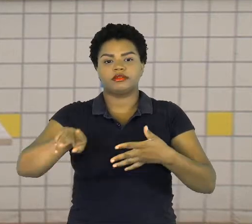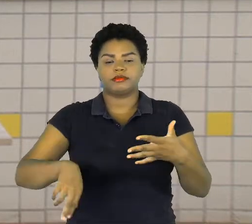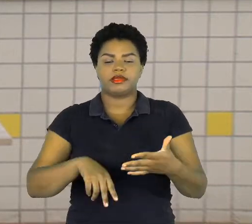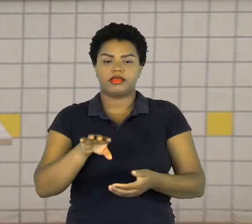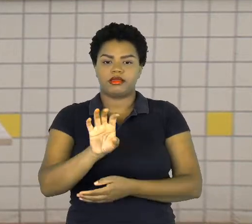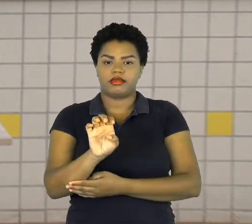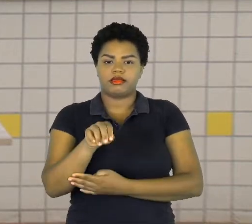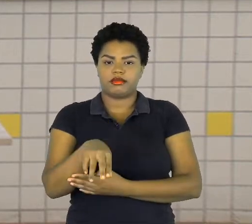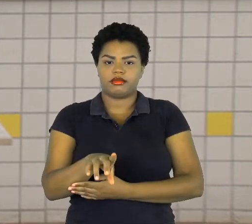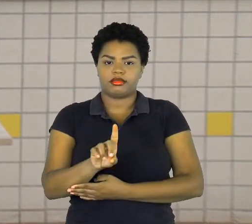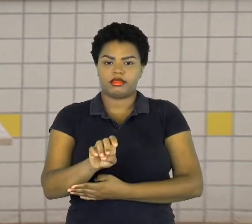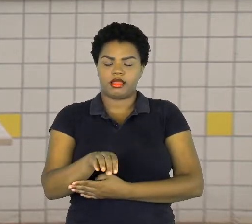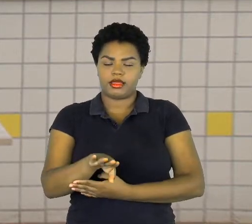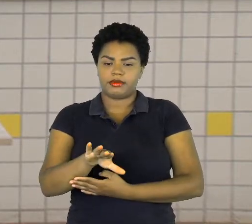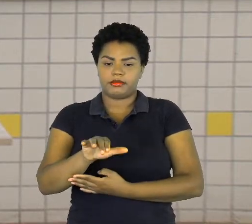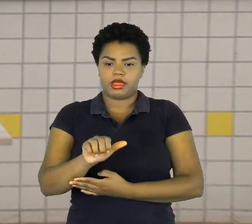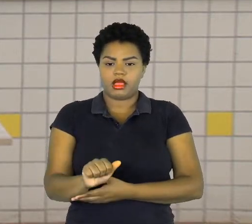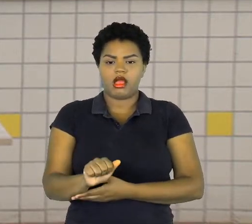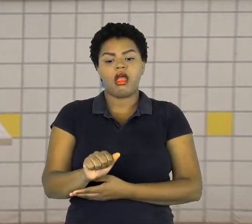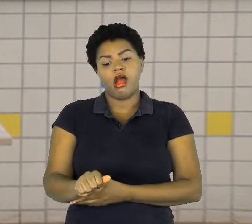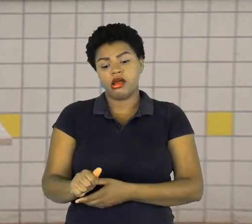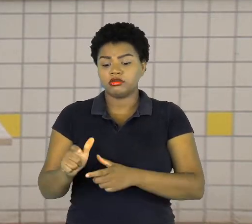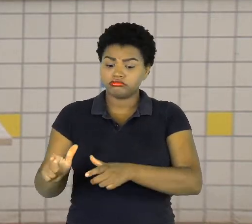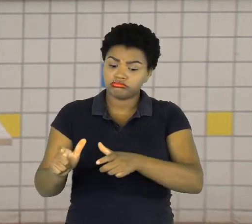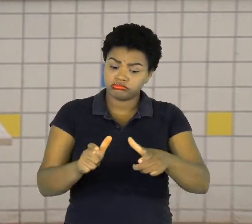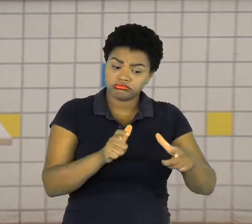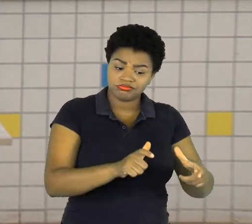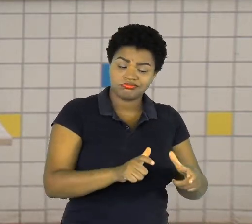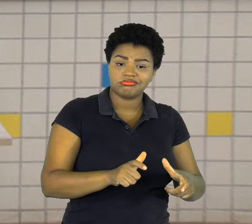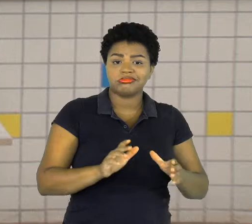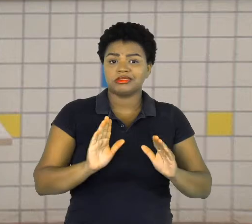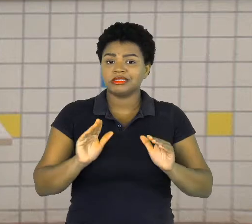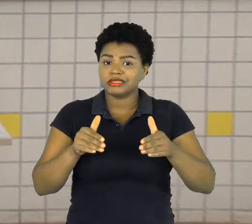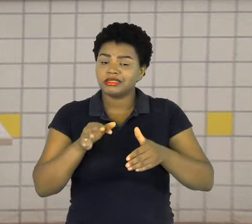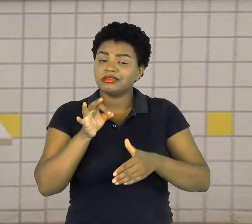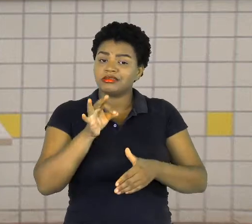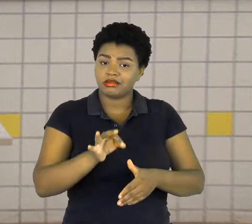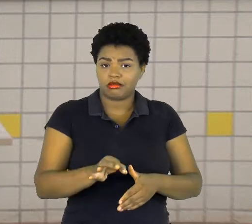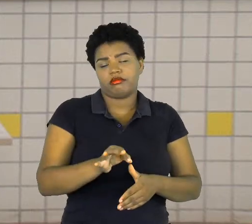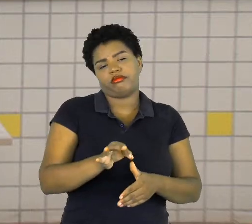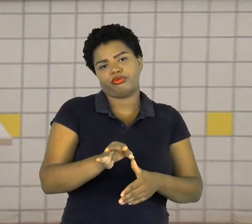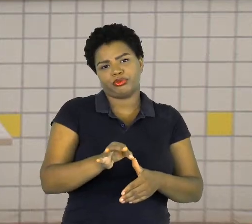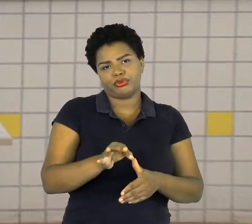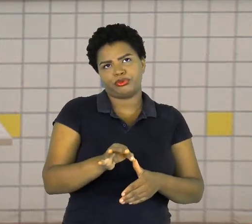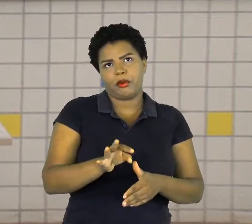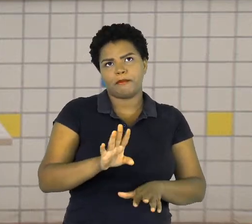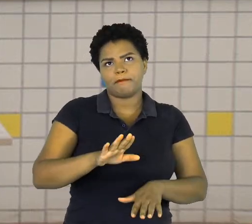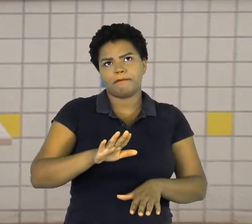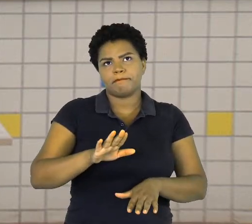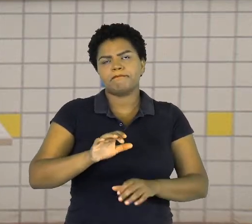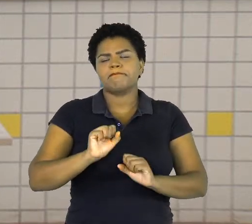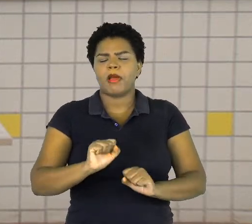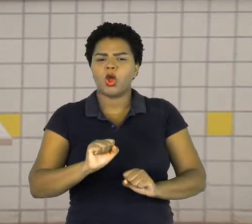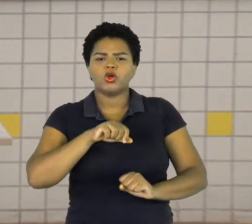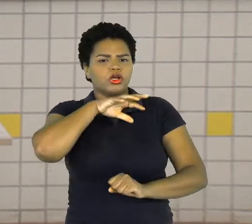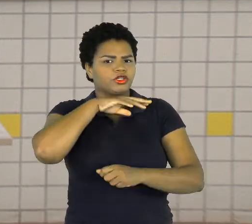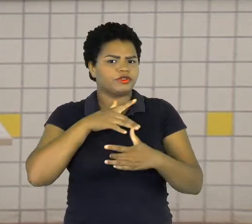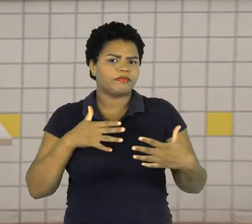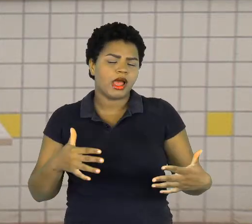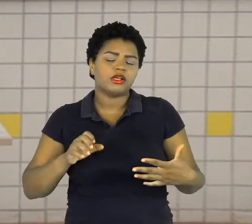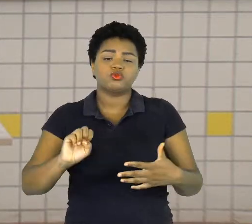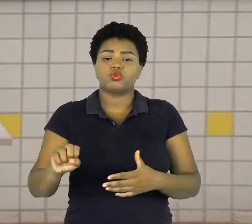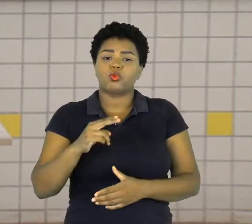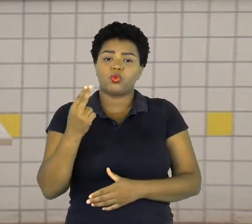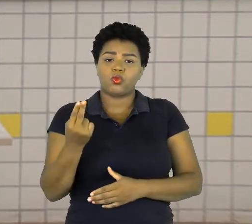lugares, determinadas regiões, pode ser animais e plantas que tem em determinados lugares.